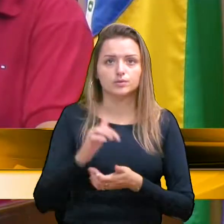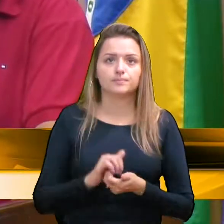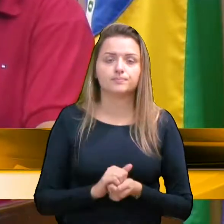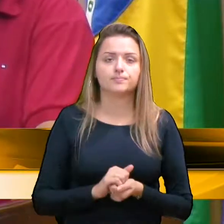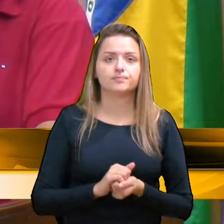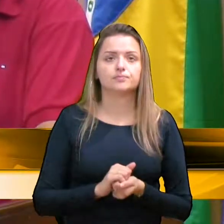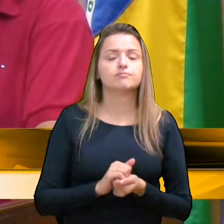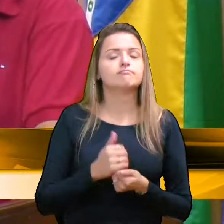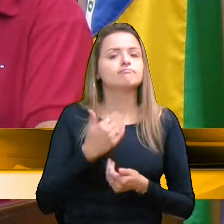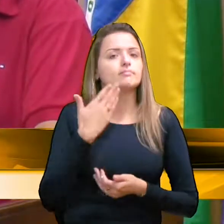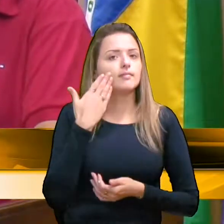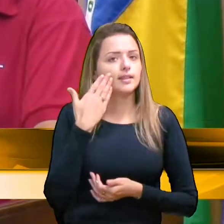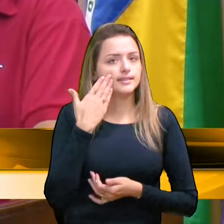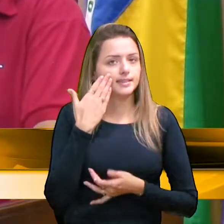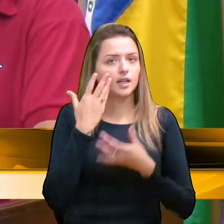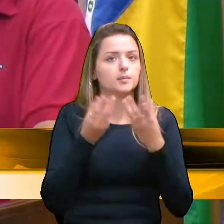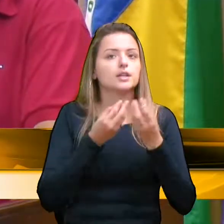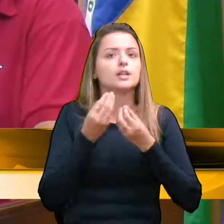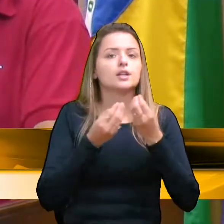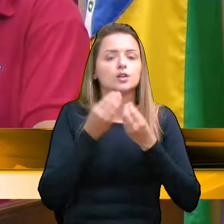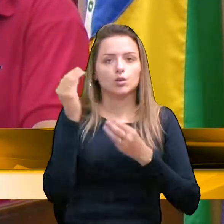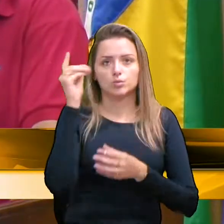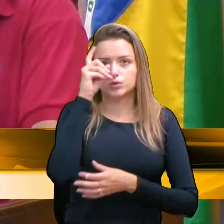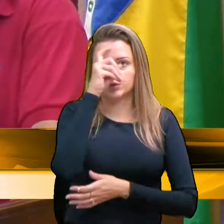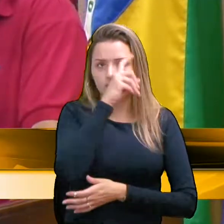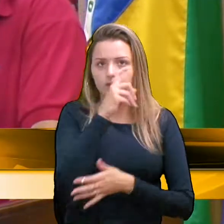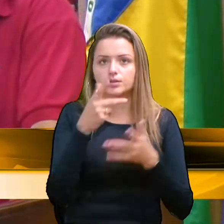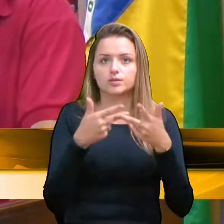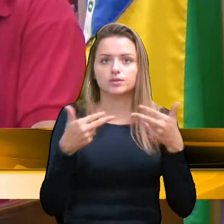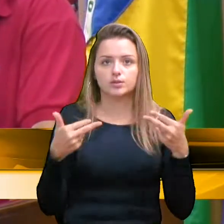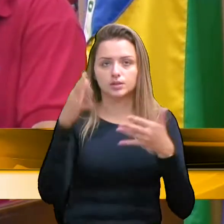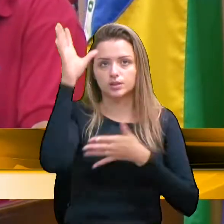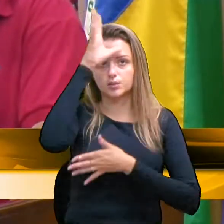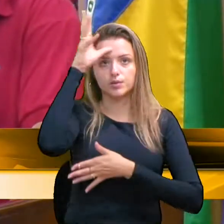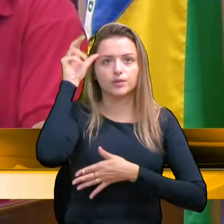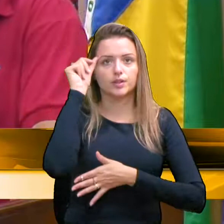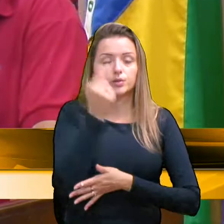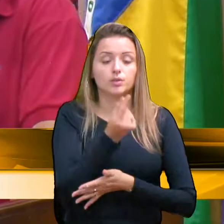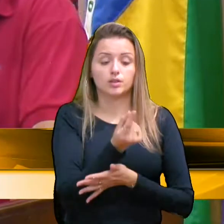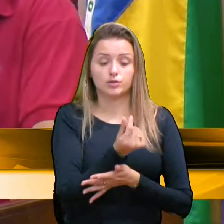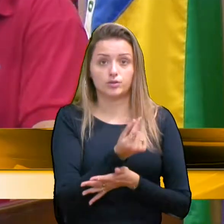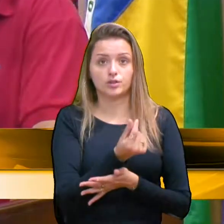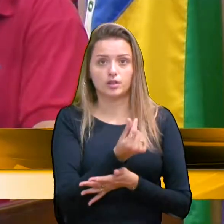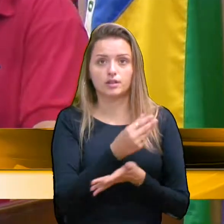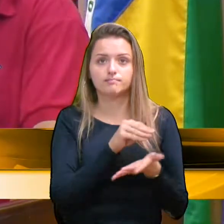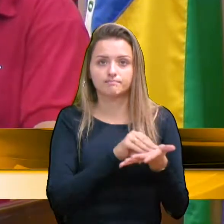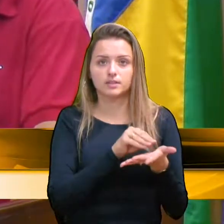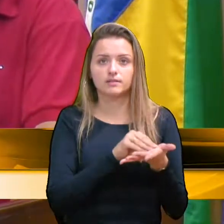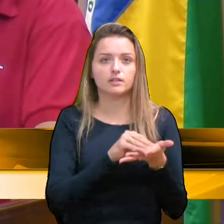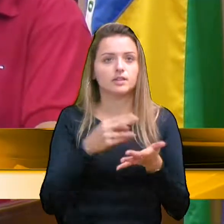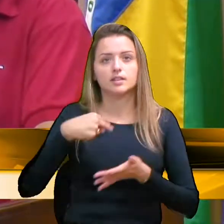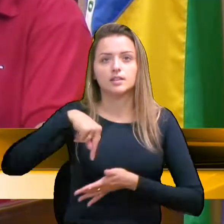Mesmo sabendo das dificuldades do município na questão financeira, a gente